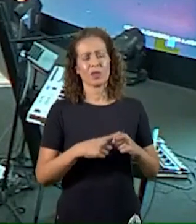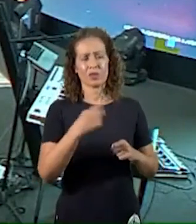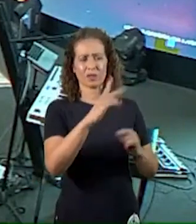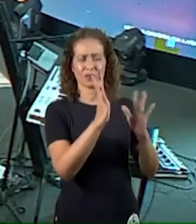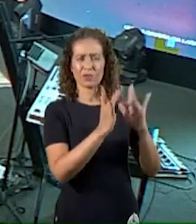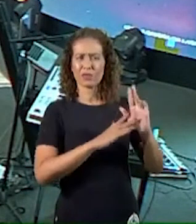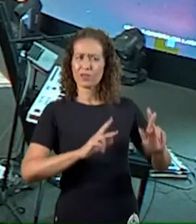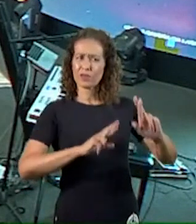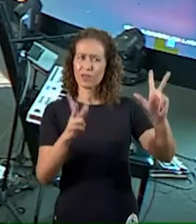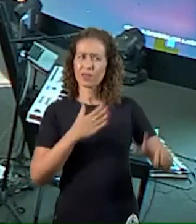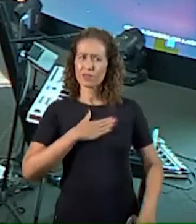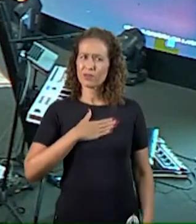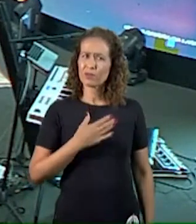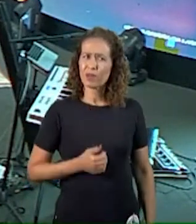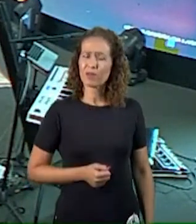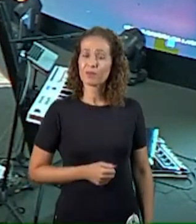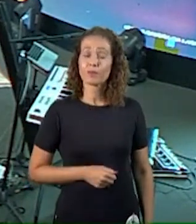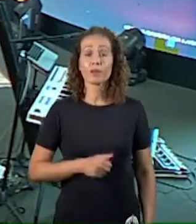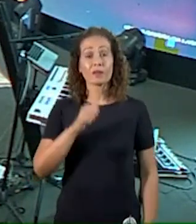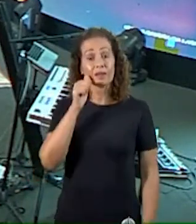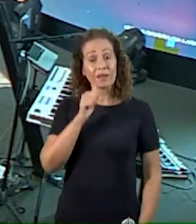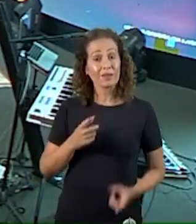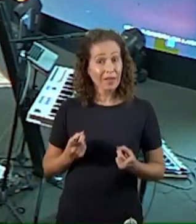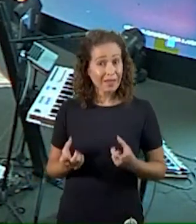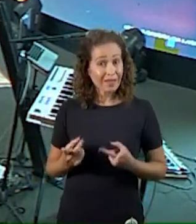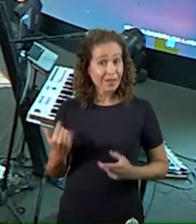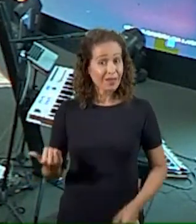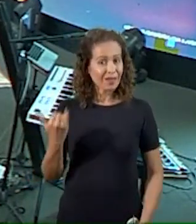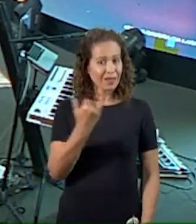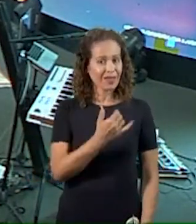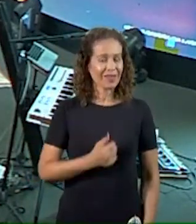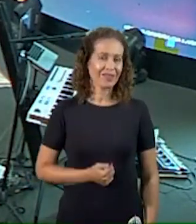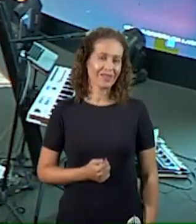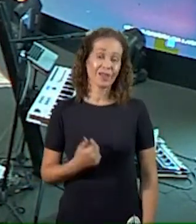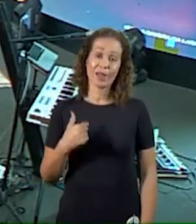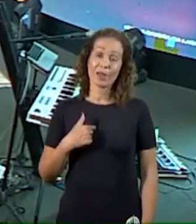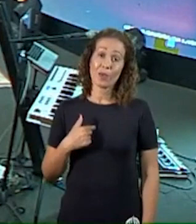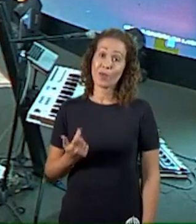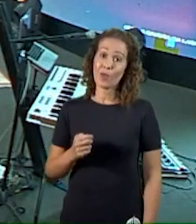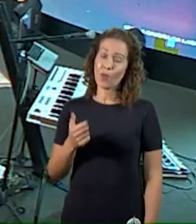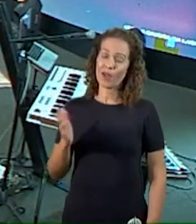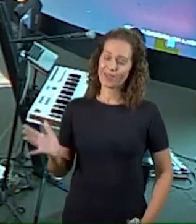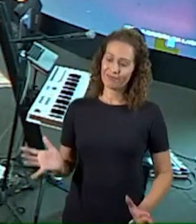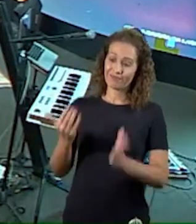não. A vendedora falou, gente. Eu quase que dei uma promoção para essa menina.